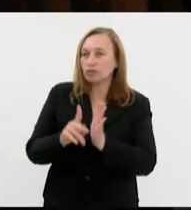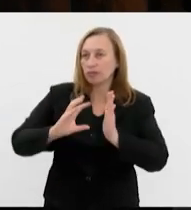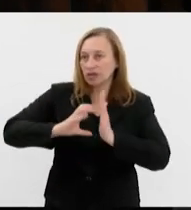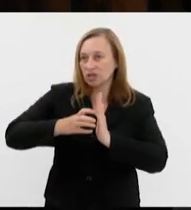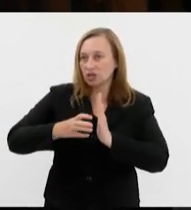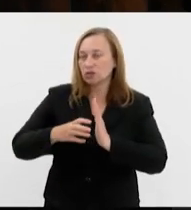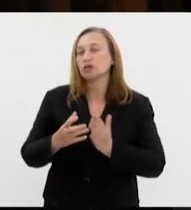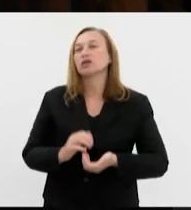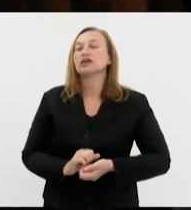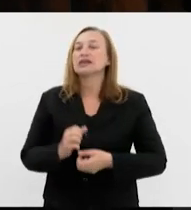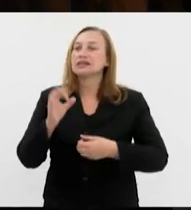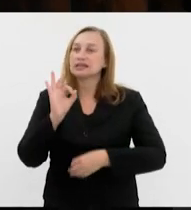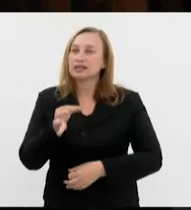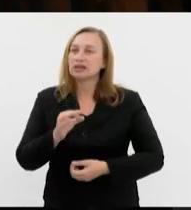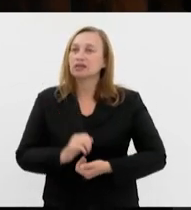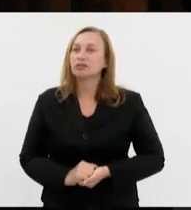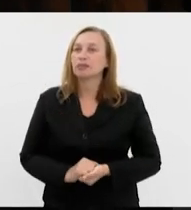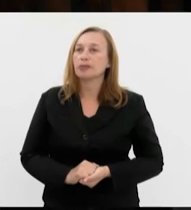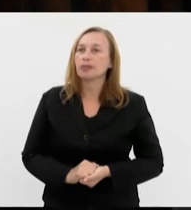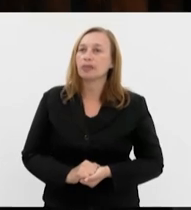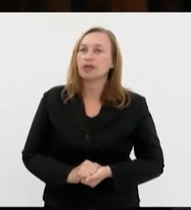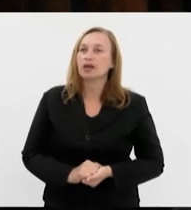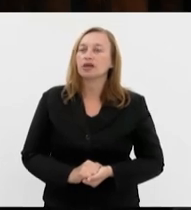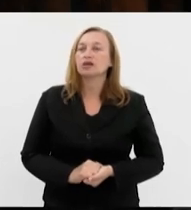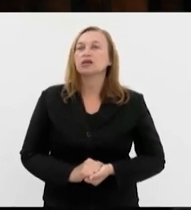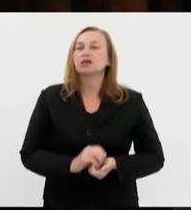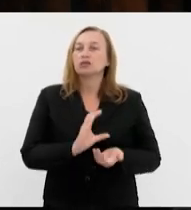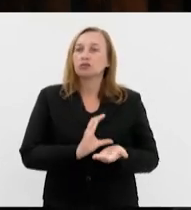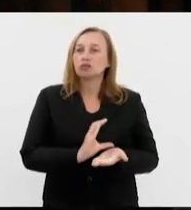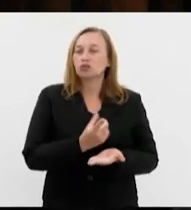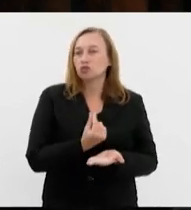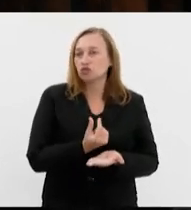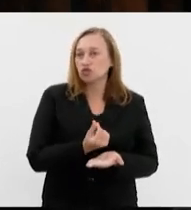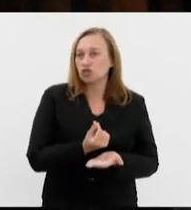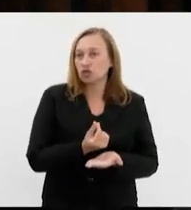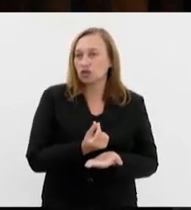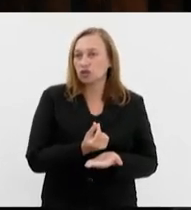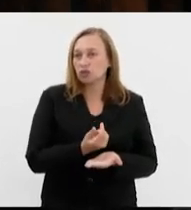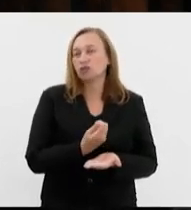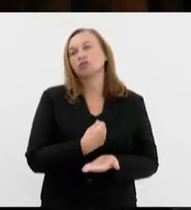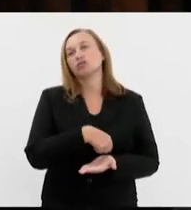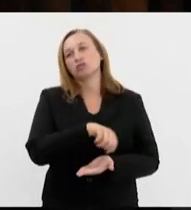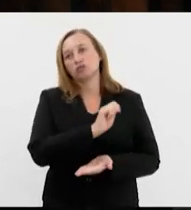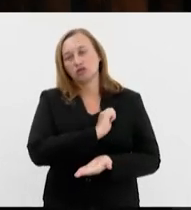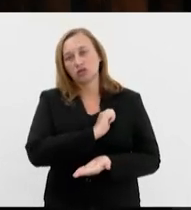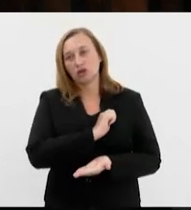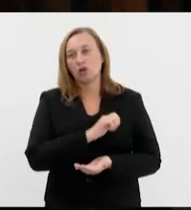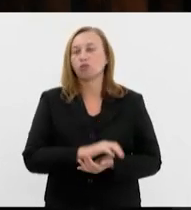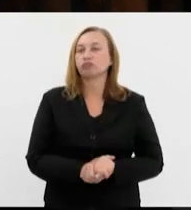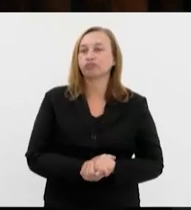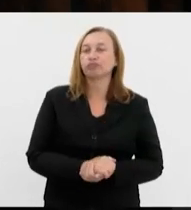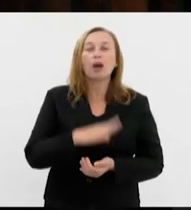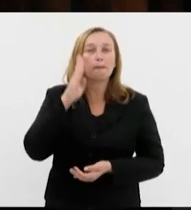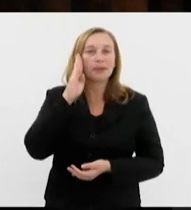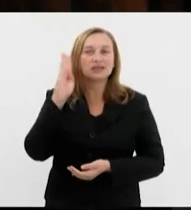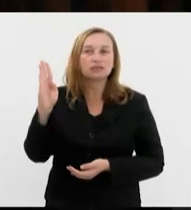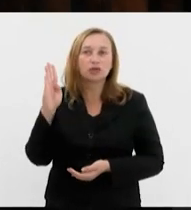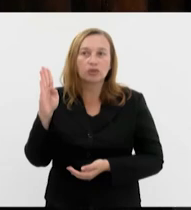crítica aos benefícios fiscais, especialmente aqueles que são